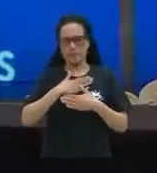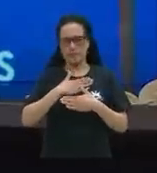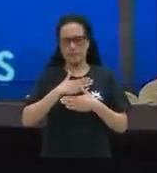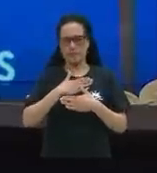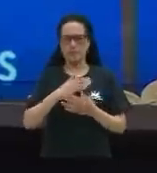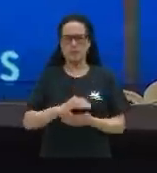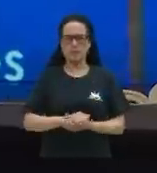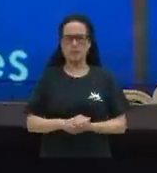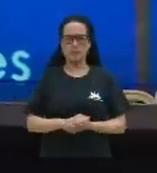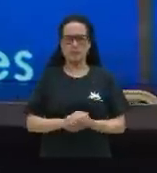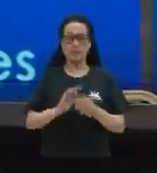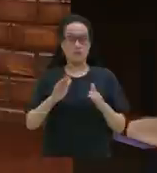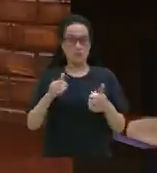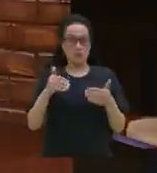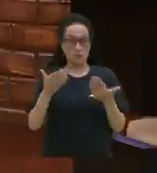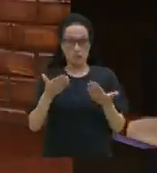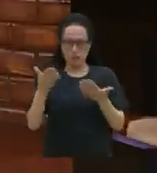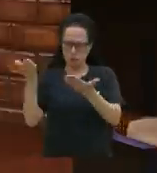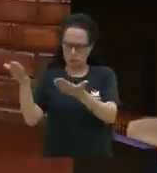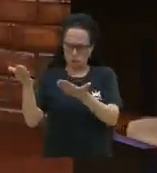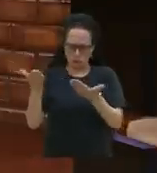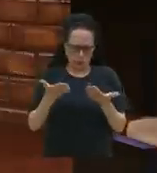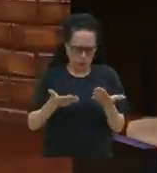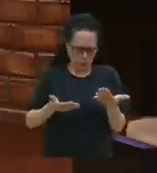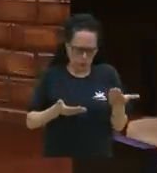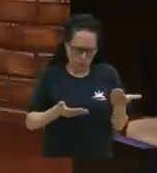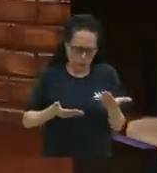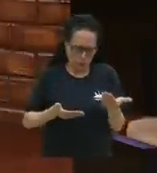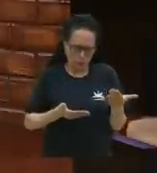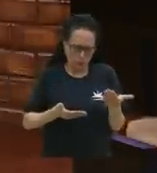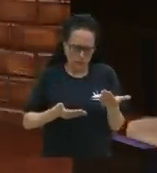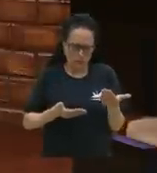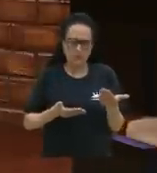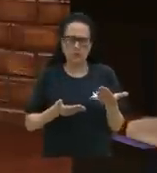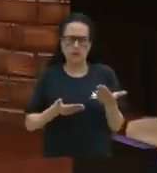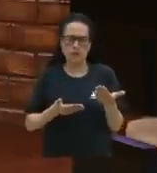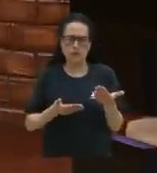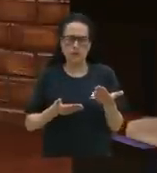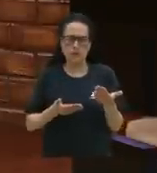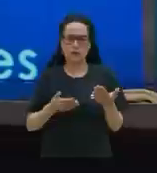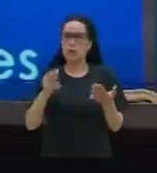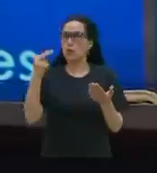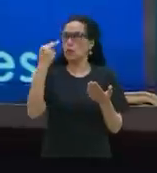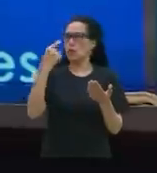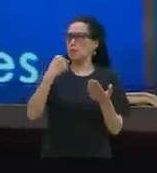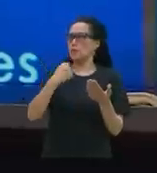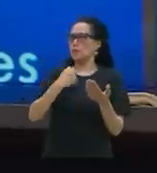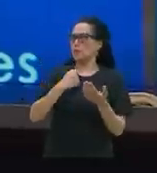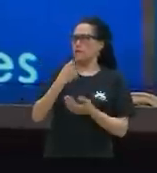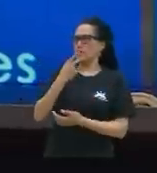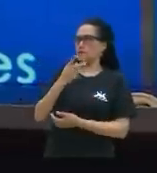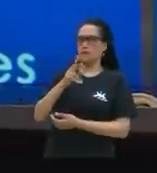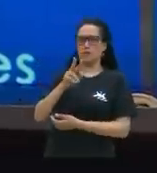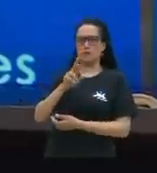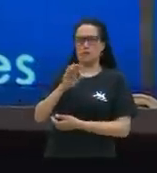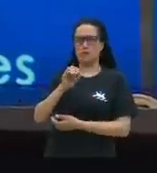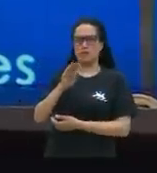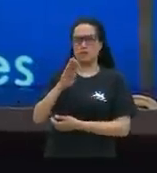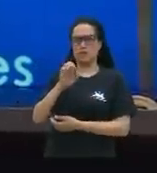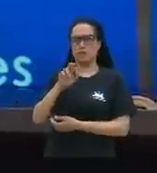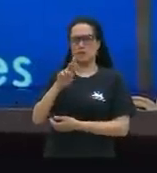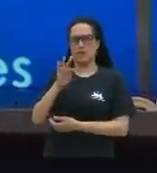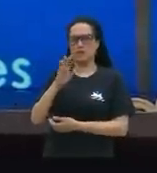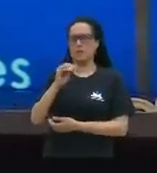E quando ela trouxe aquela criancinha, ela olhou para mim e disse: Roberto, pede a